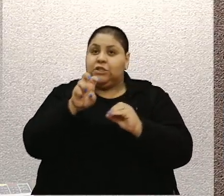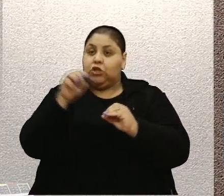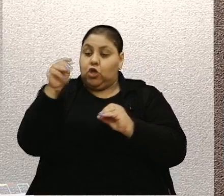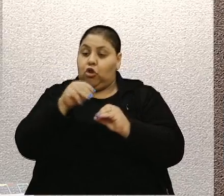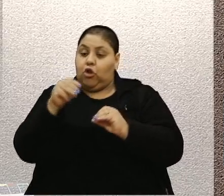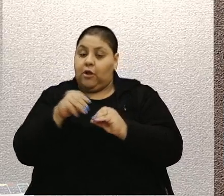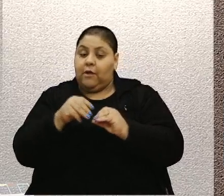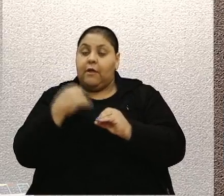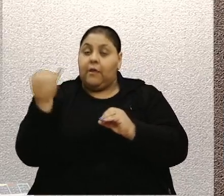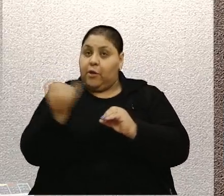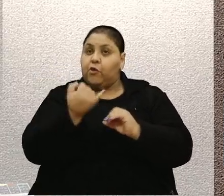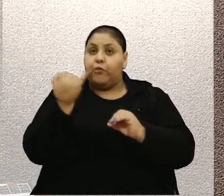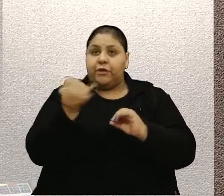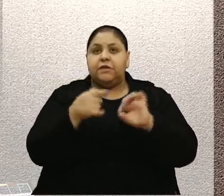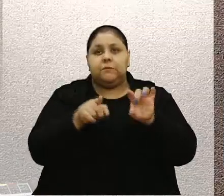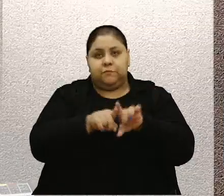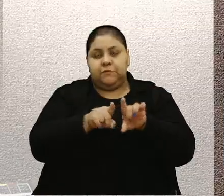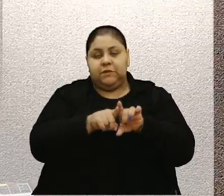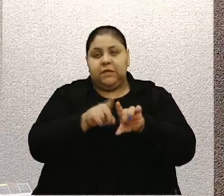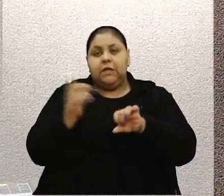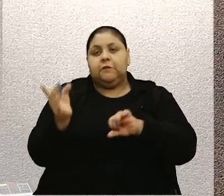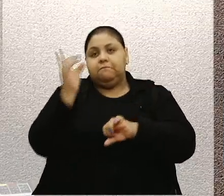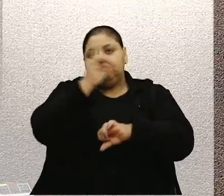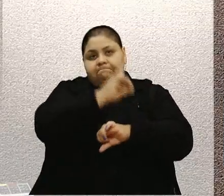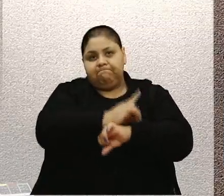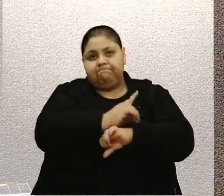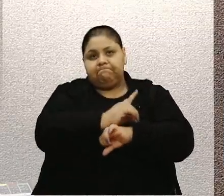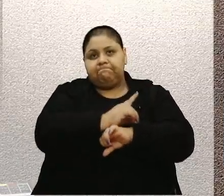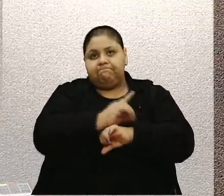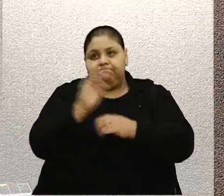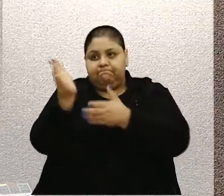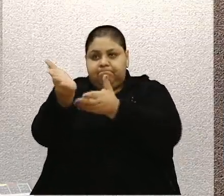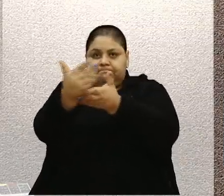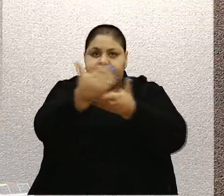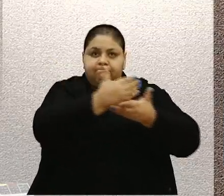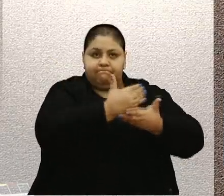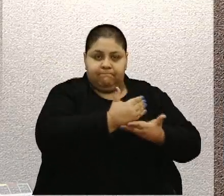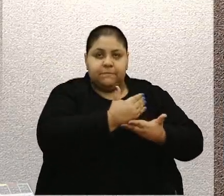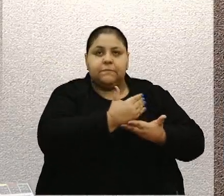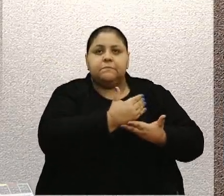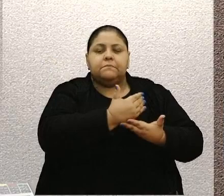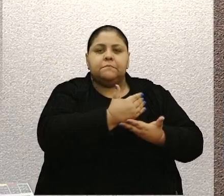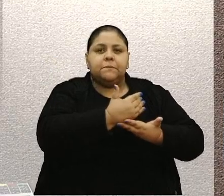neste dia vão ser arrecadados, então, donativos